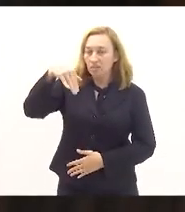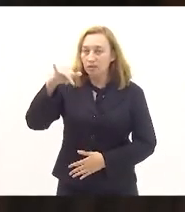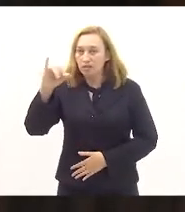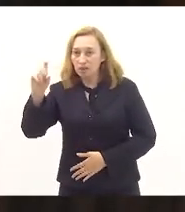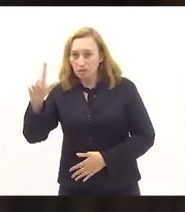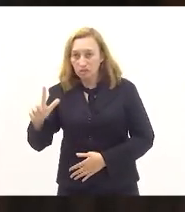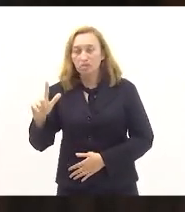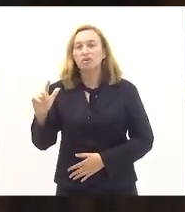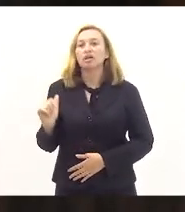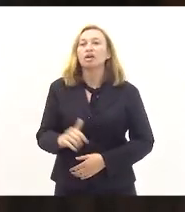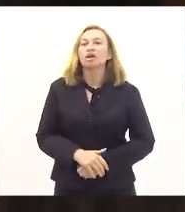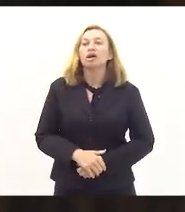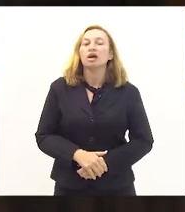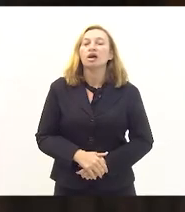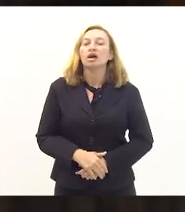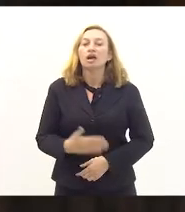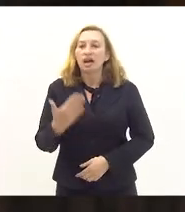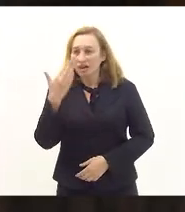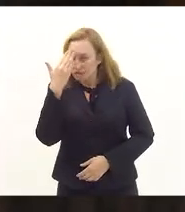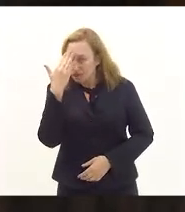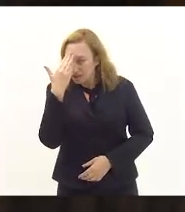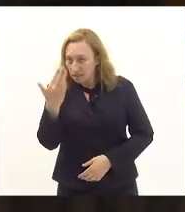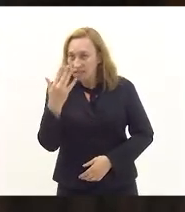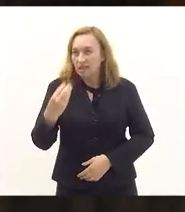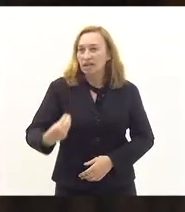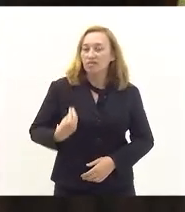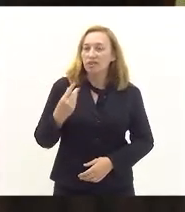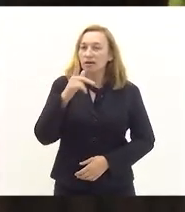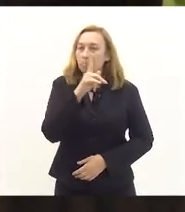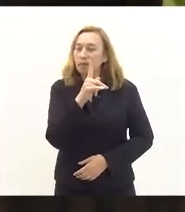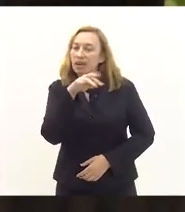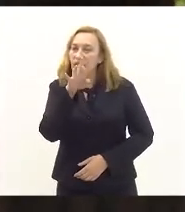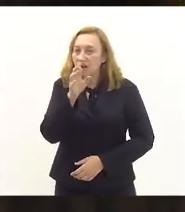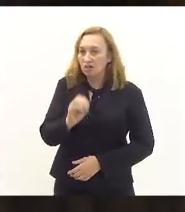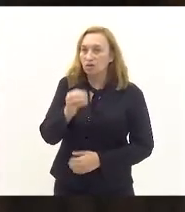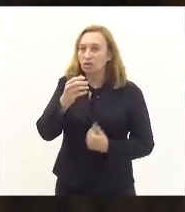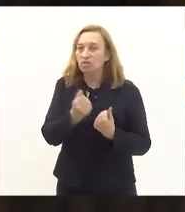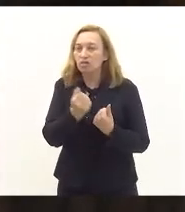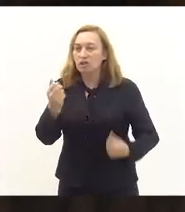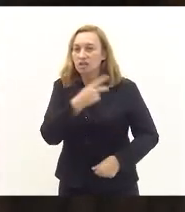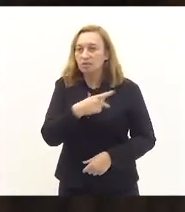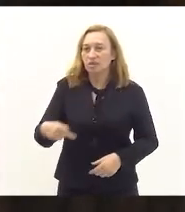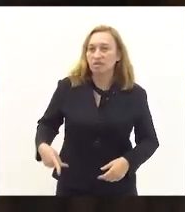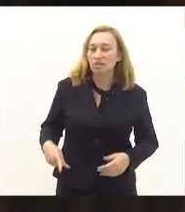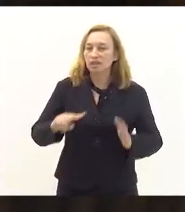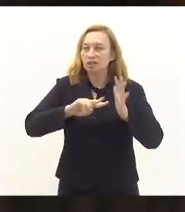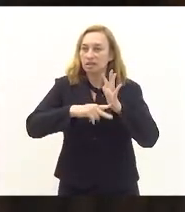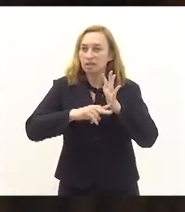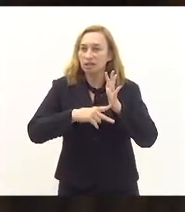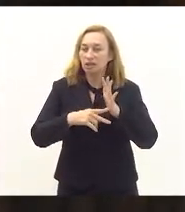Teixeira. Agradecer a presença de Pedro Azambuja, vice-presidente do Sindicato dos